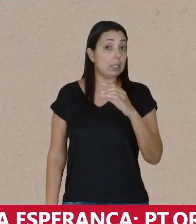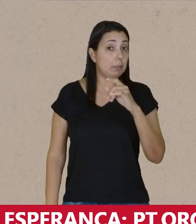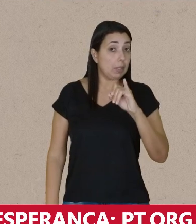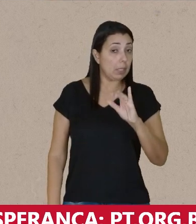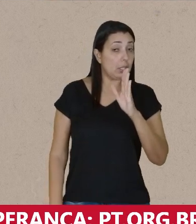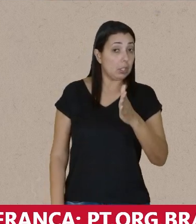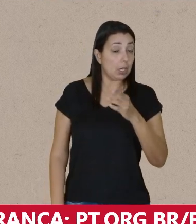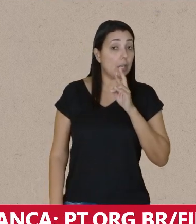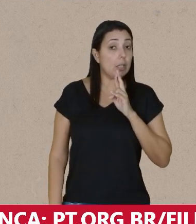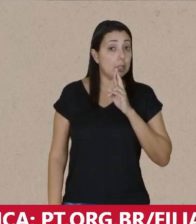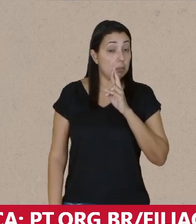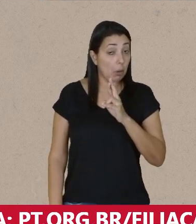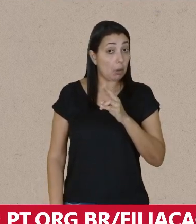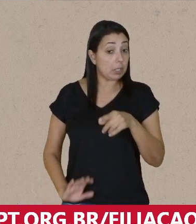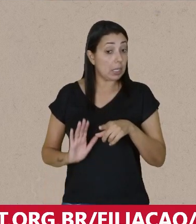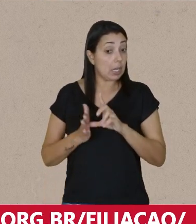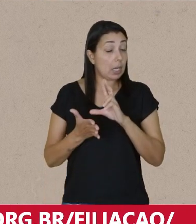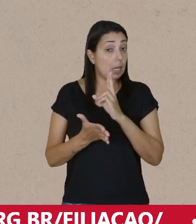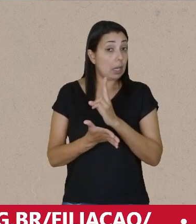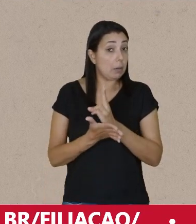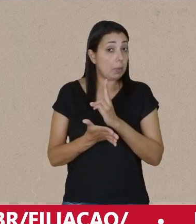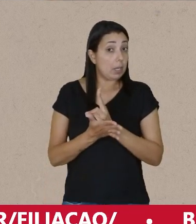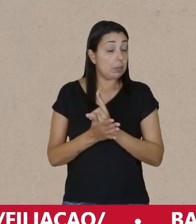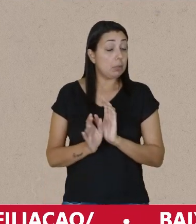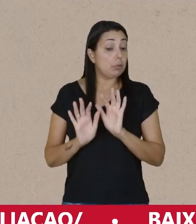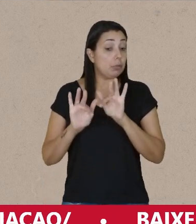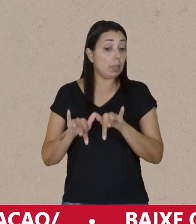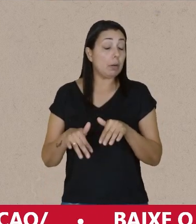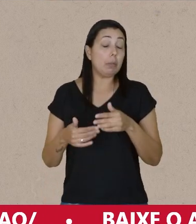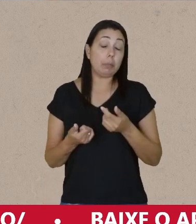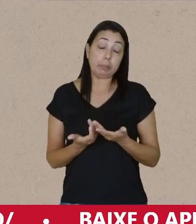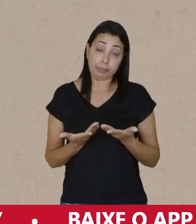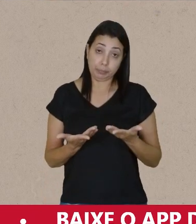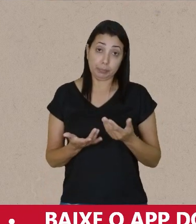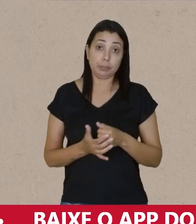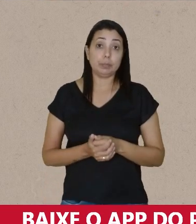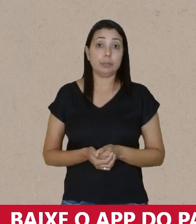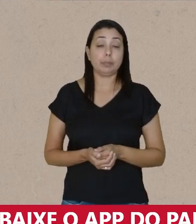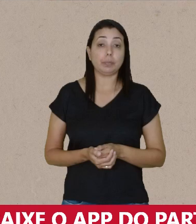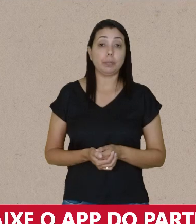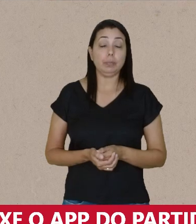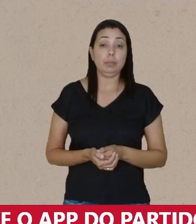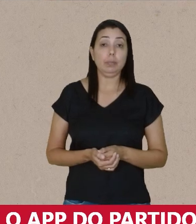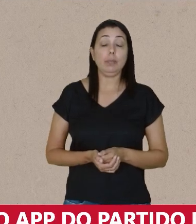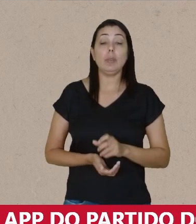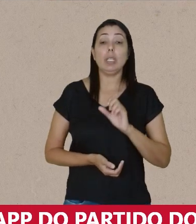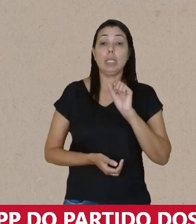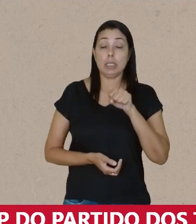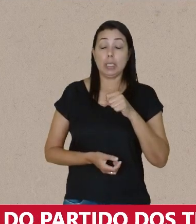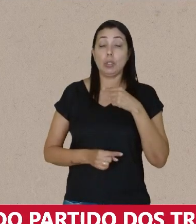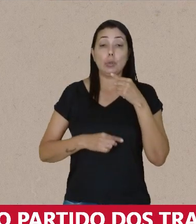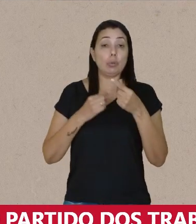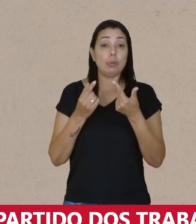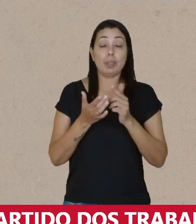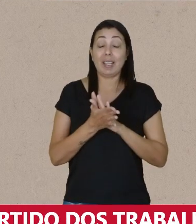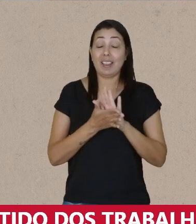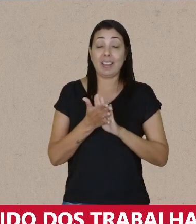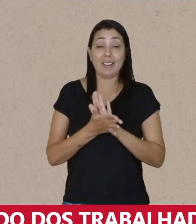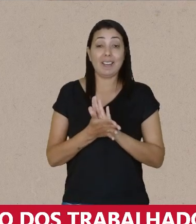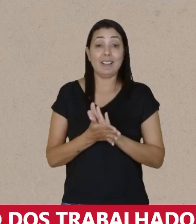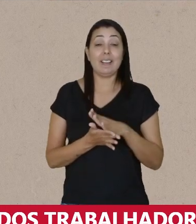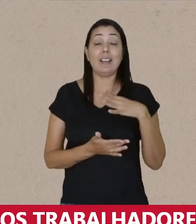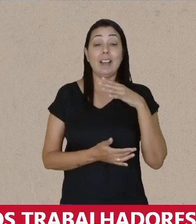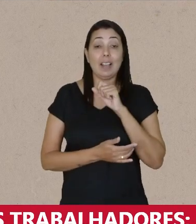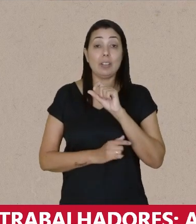já deu resultados antes mesmo do seu término, não é mesmo? Sim, sem dúvida. Eu acho